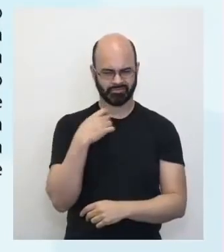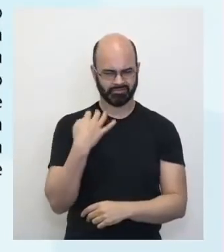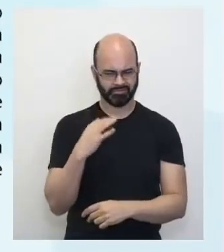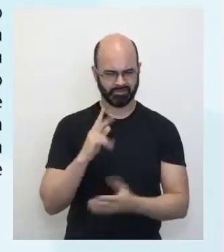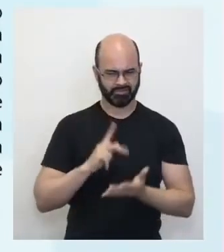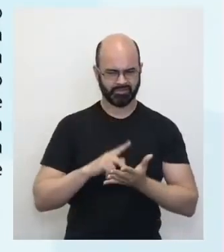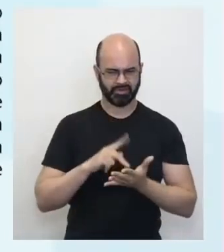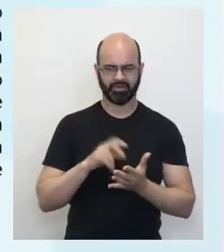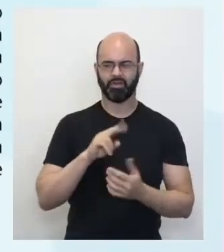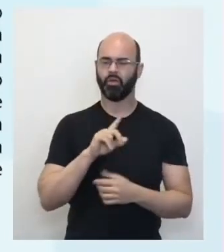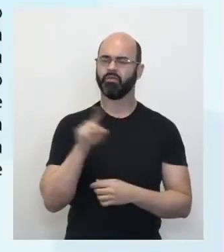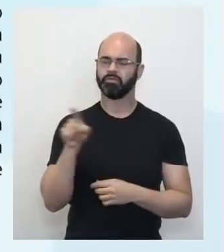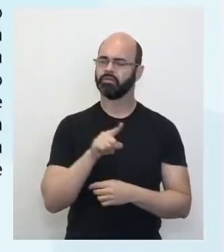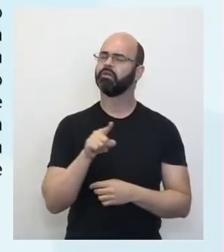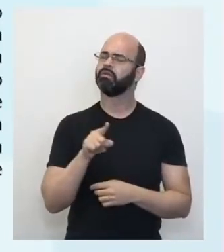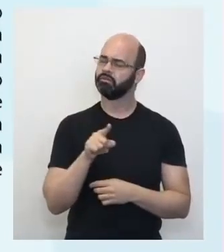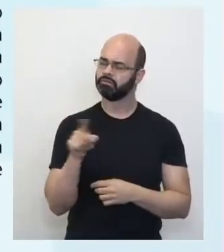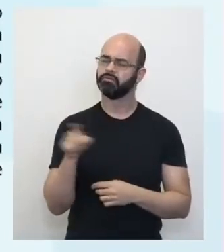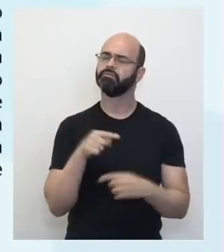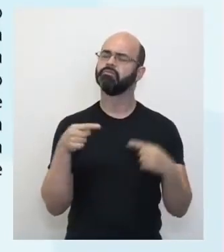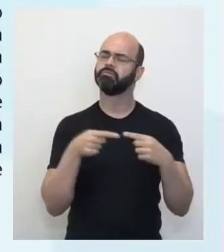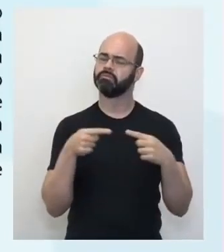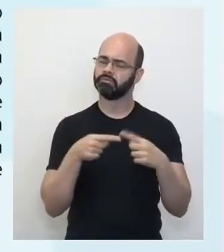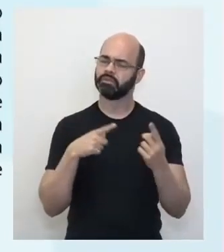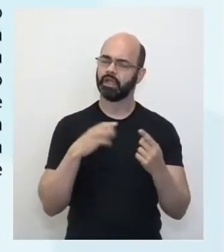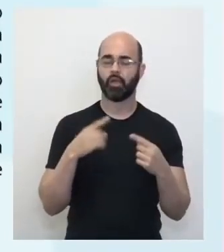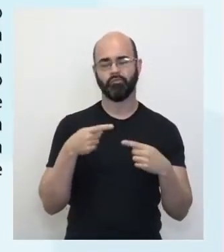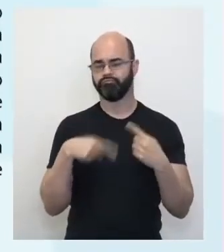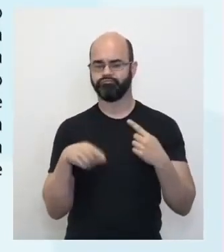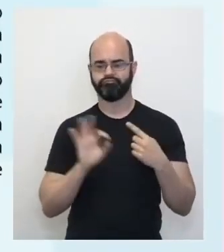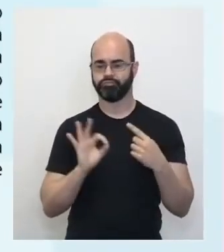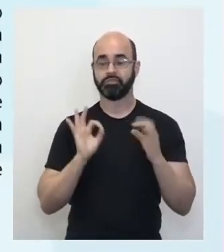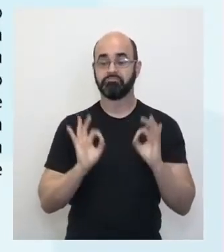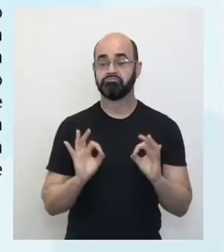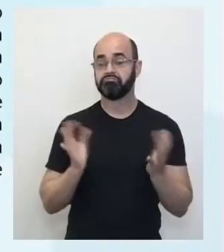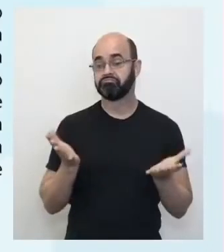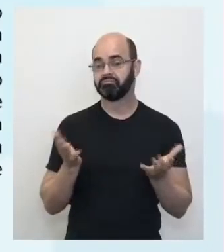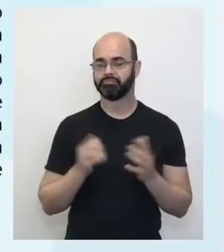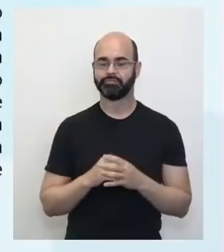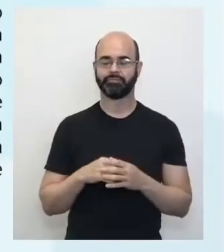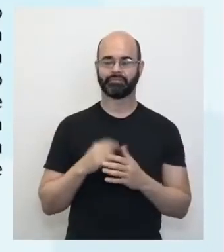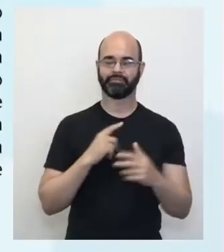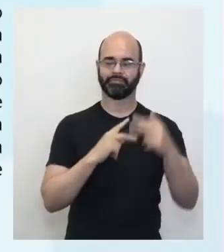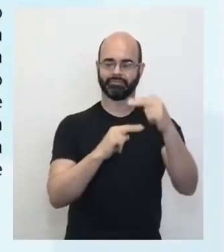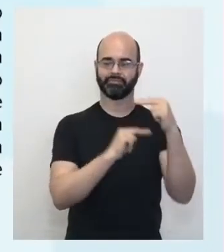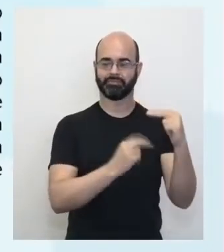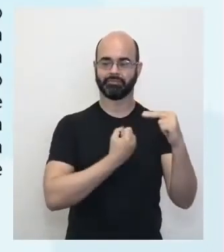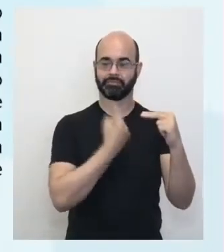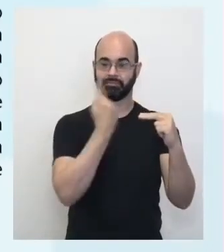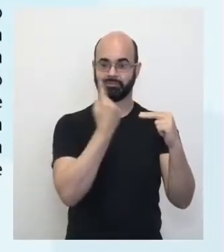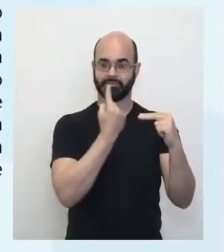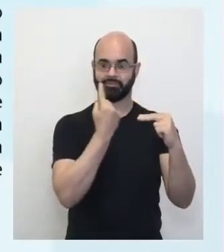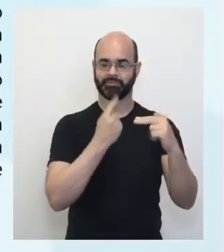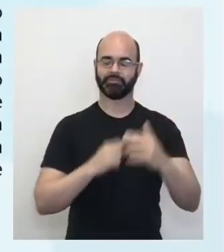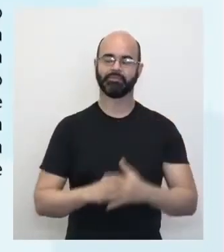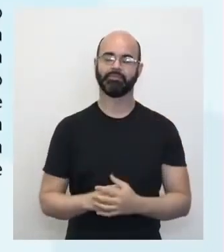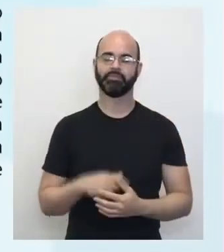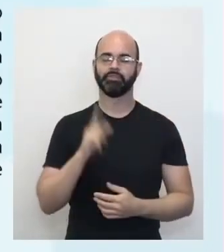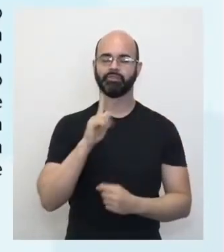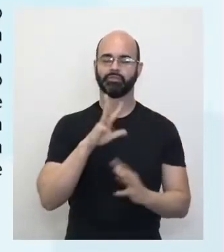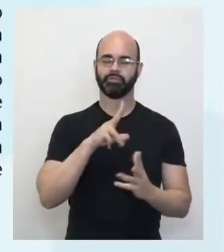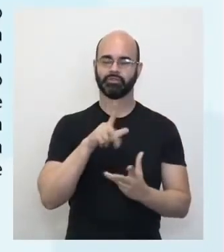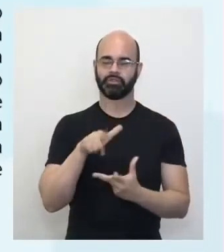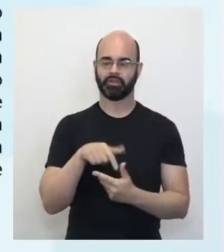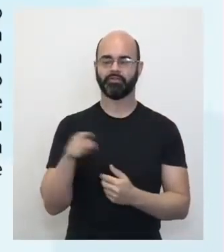você identifica algum ponto em comum entre elas. Vamos lá. Trecho retirado da manchete 1. Estudantes de Geografia